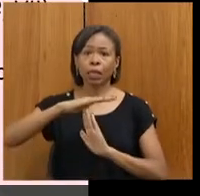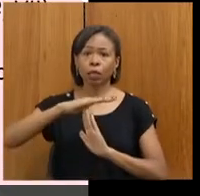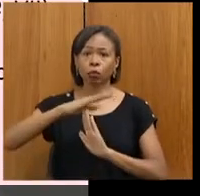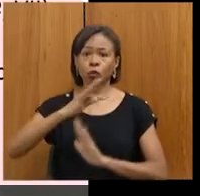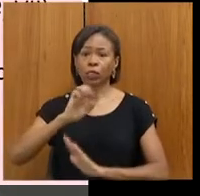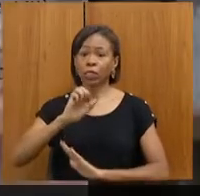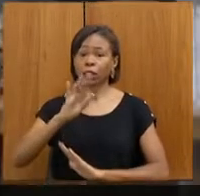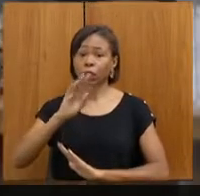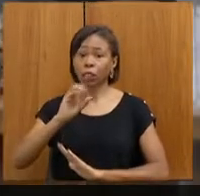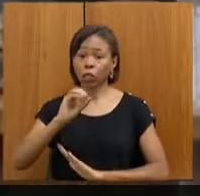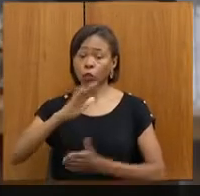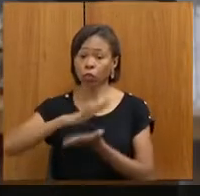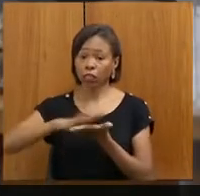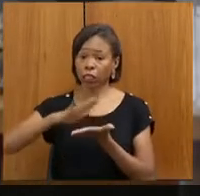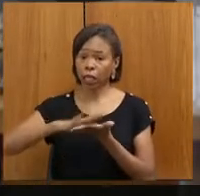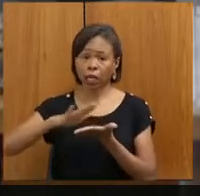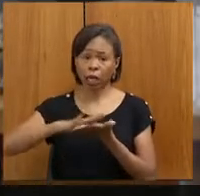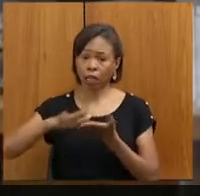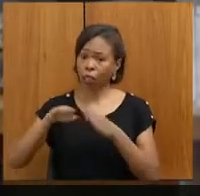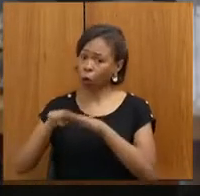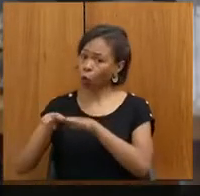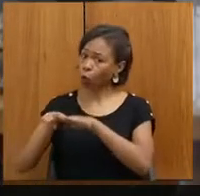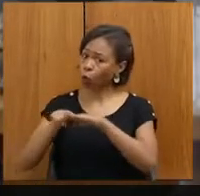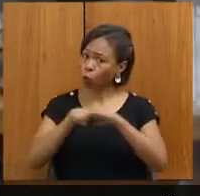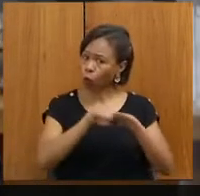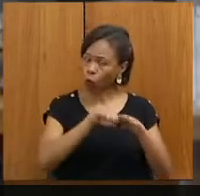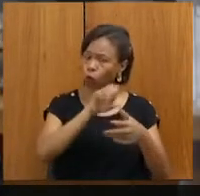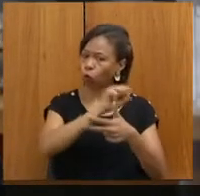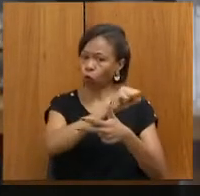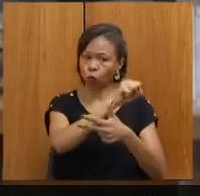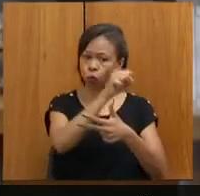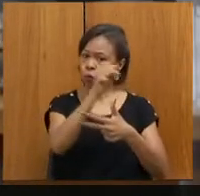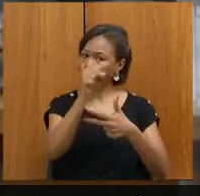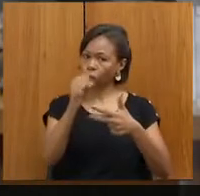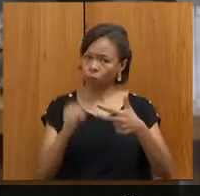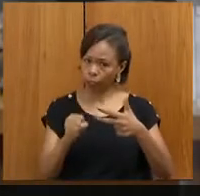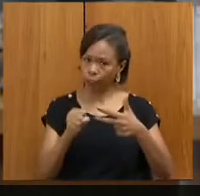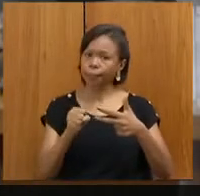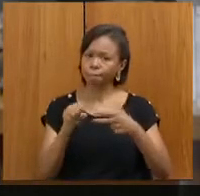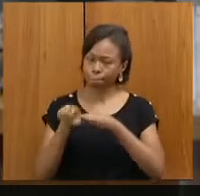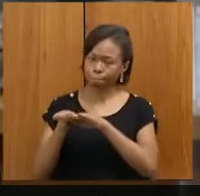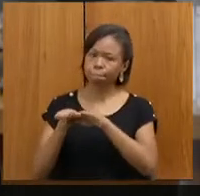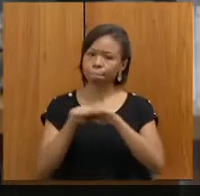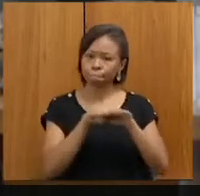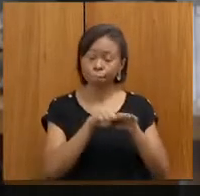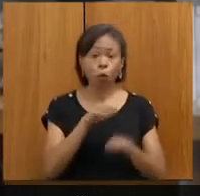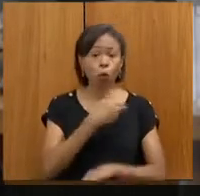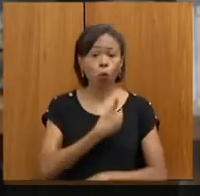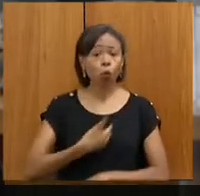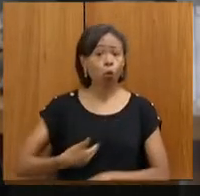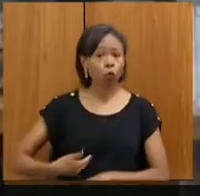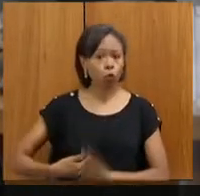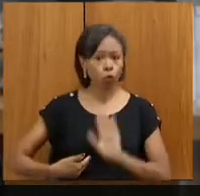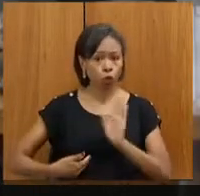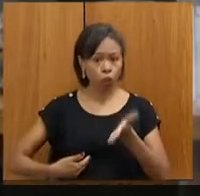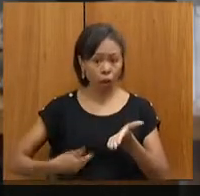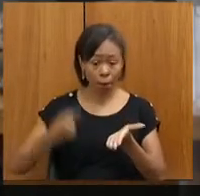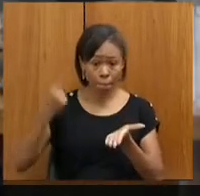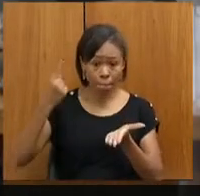para todos os poderes dos seja é o todos os poderes o governador já assumiu o compromisso